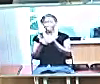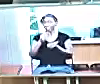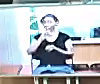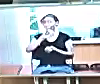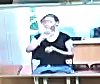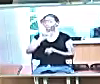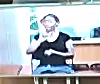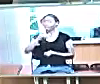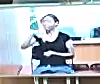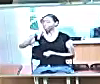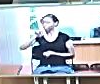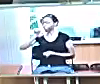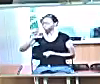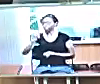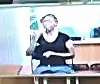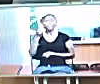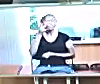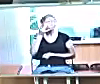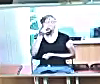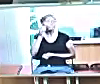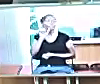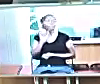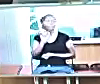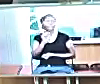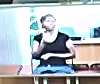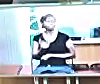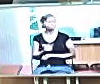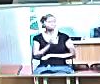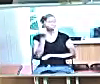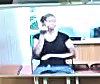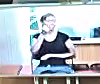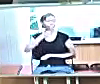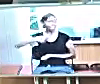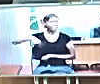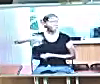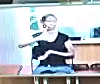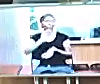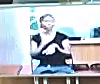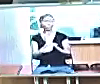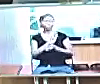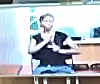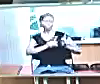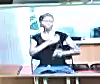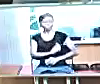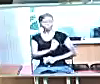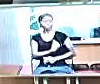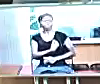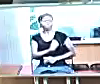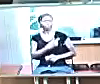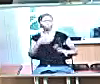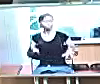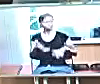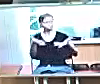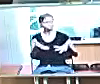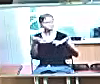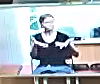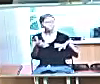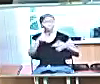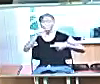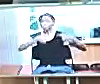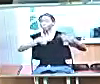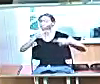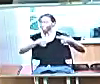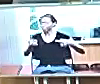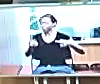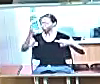dessa comissão de participação popular é para o fomento à política cultural de minas gerais nós